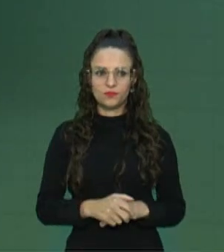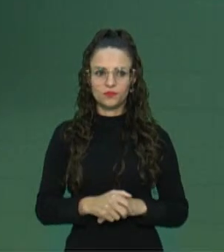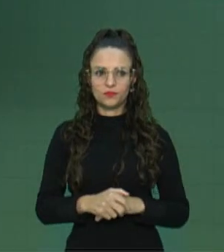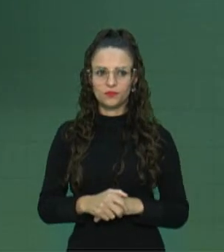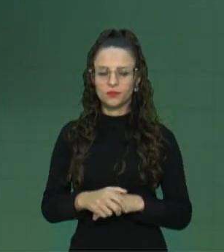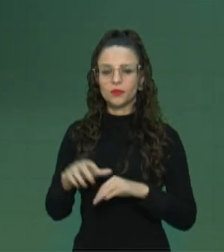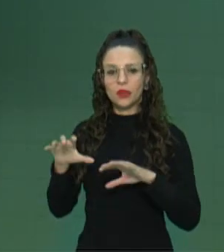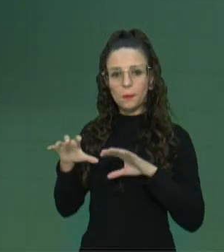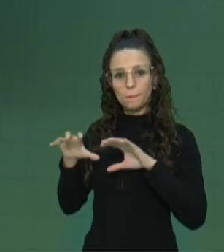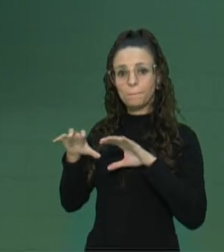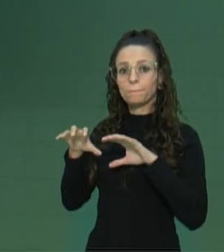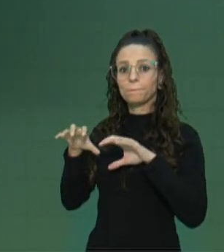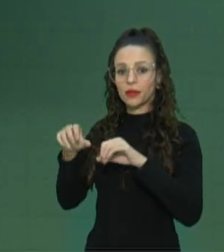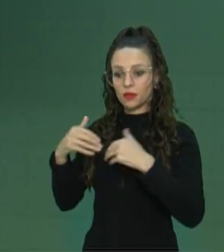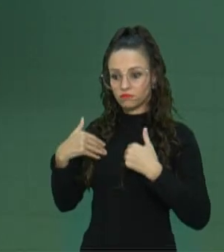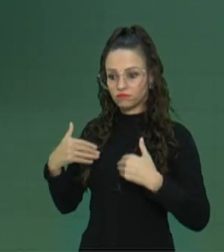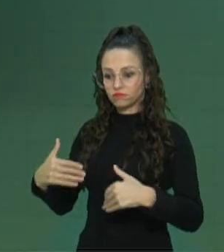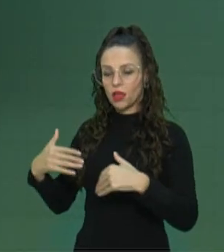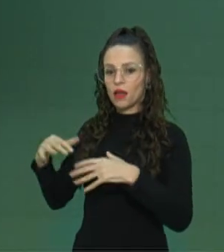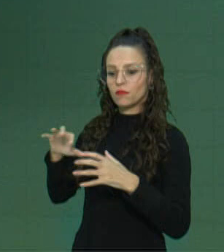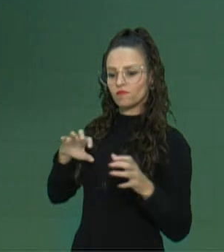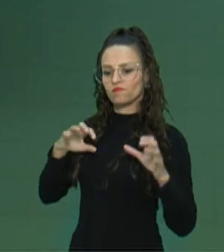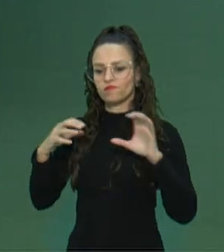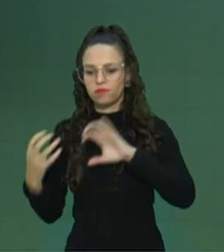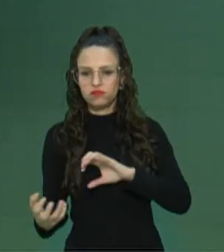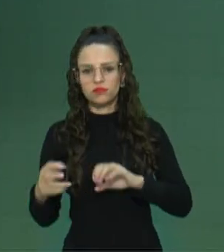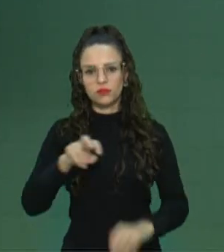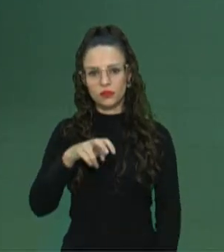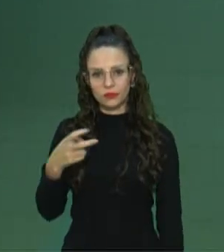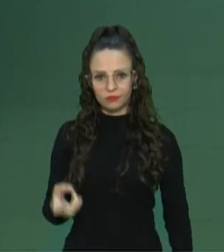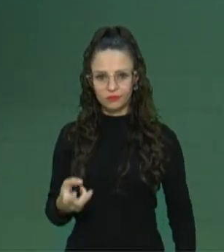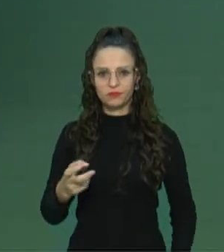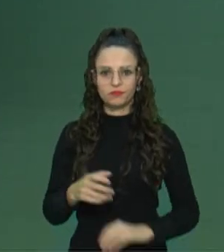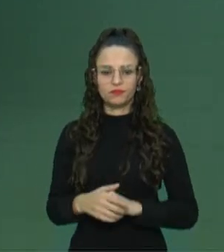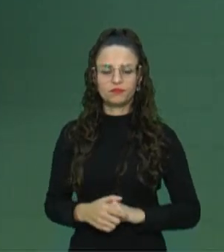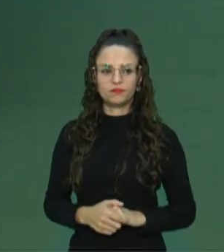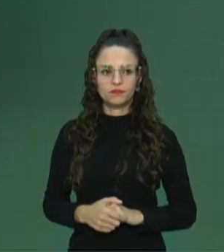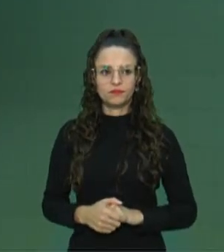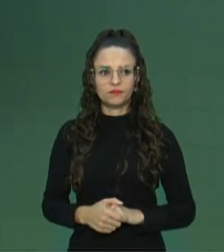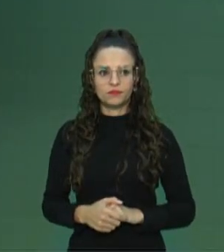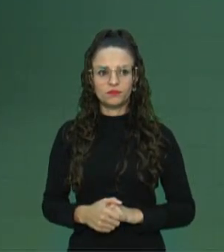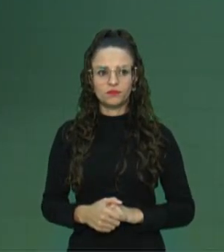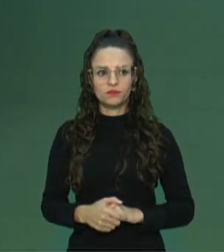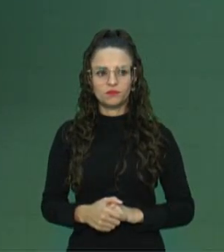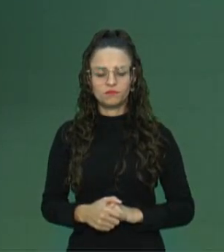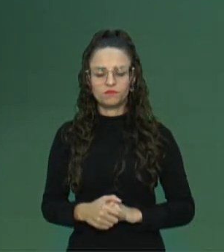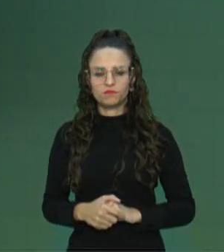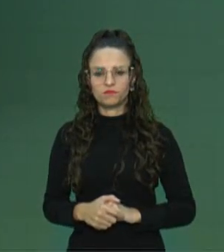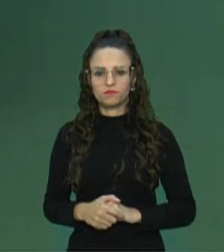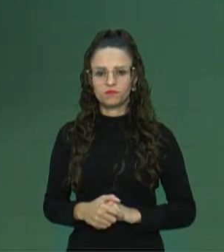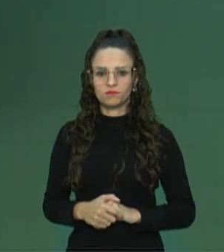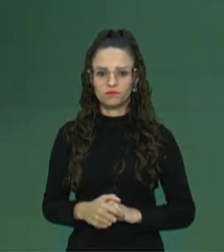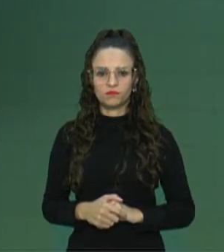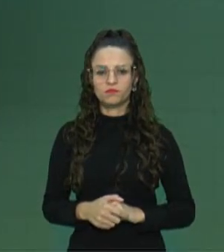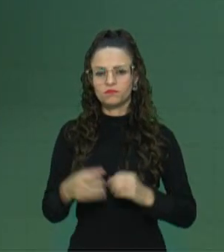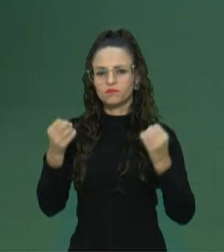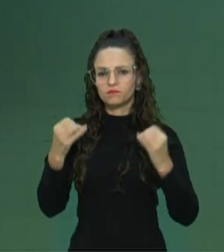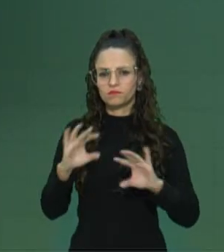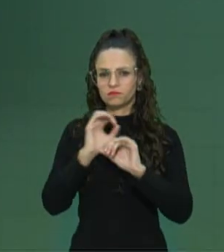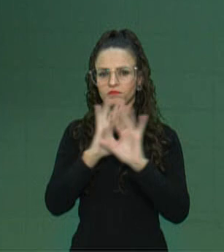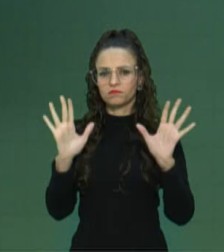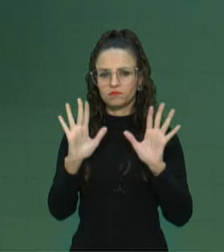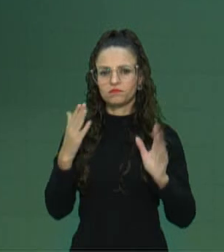e esse movimento um dos praticantes utiliza contra o que faz esse ataque, né? Fica tranquilo essa definição aqui,